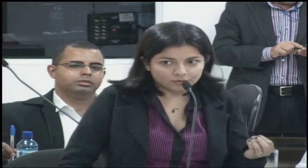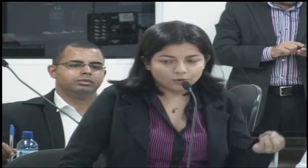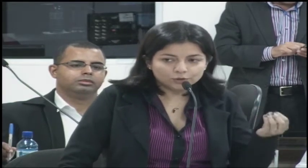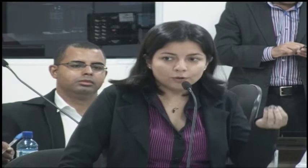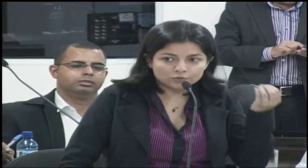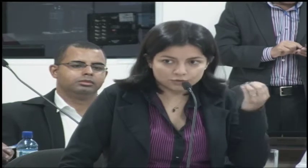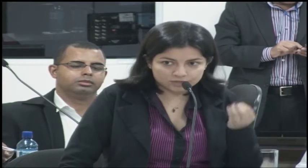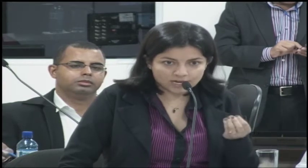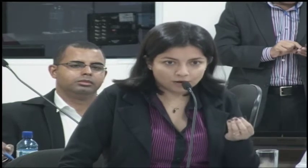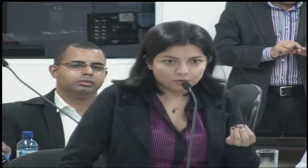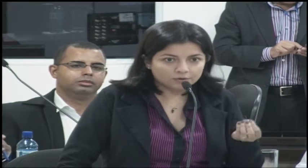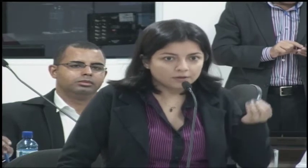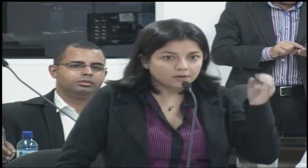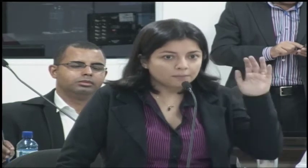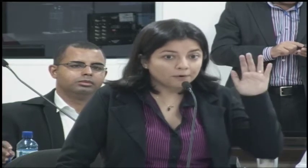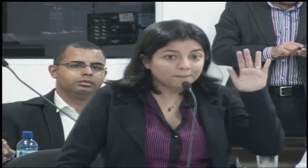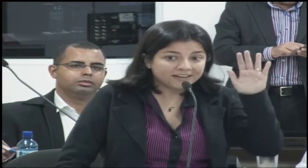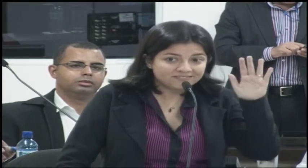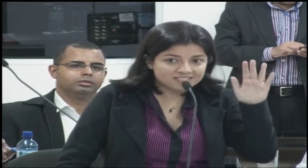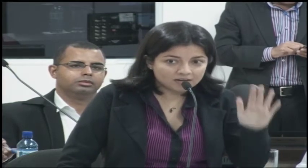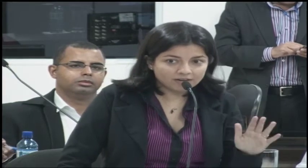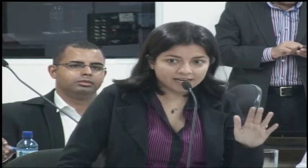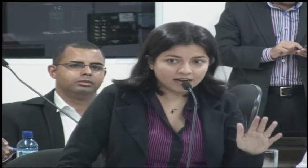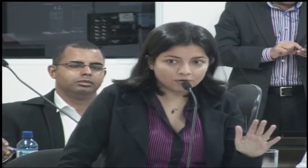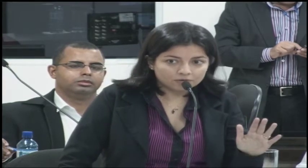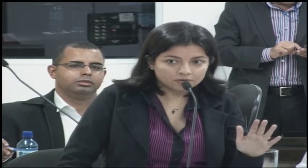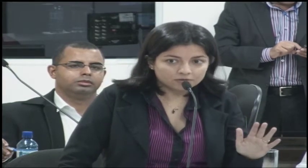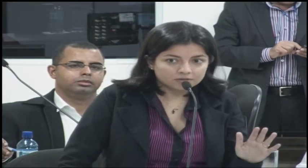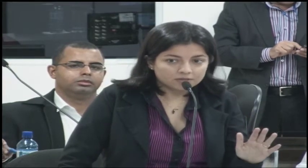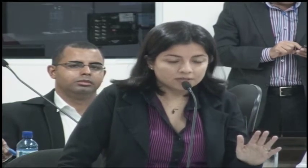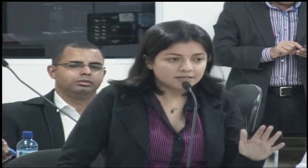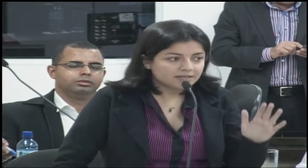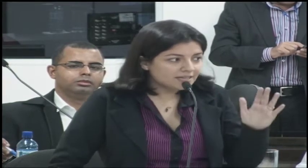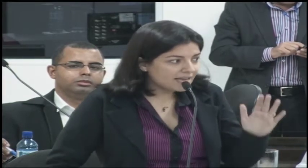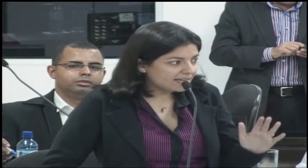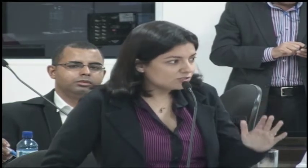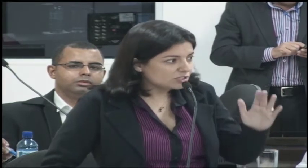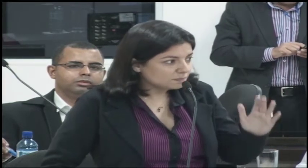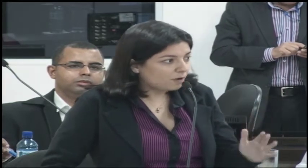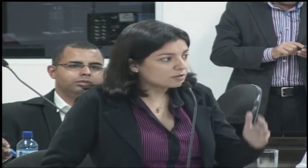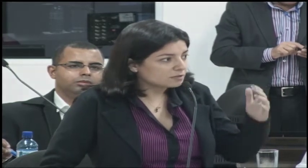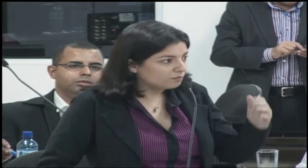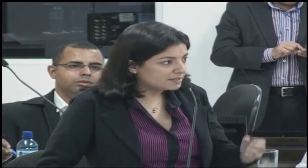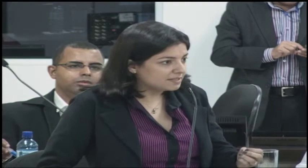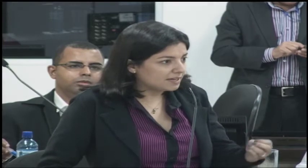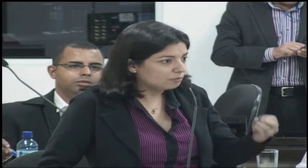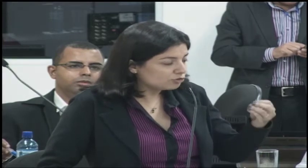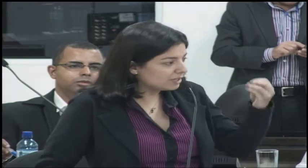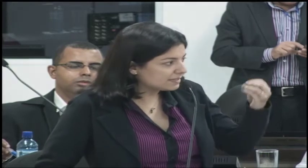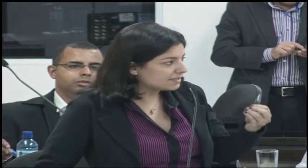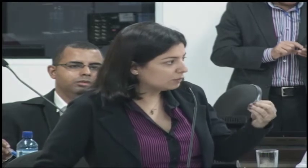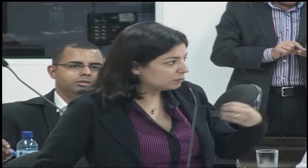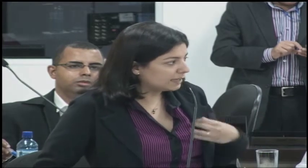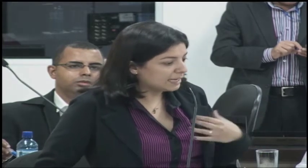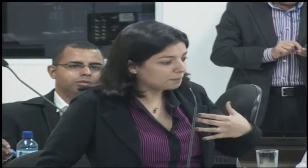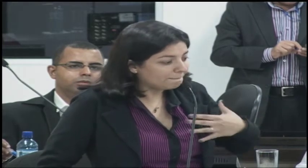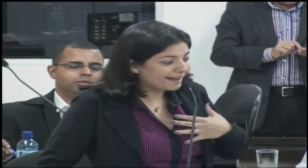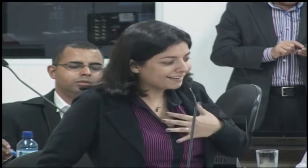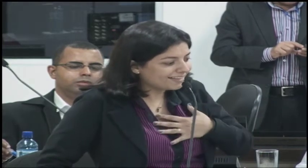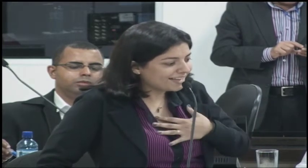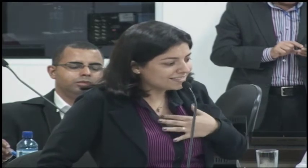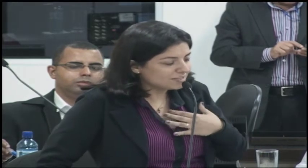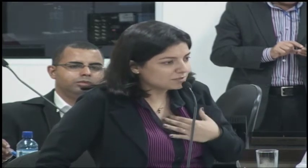o nome social por previsão legal que estes possam fazer a utilização do banheiro